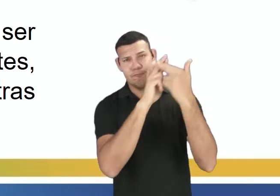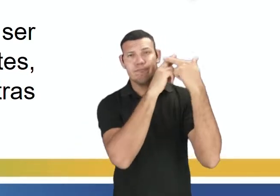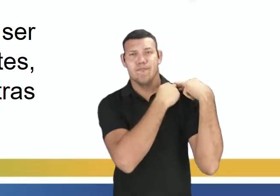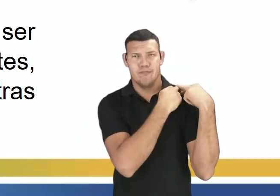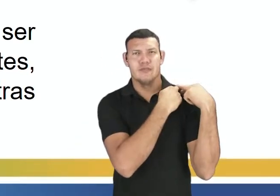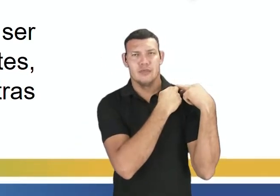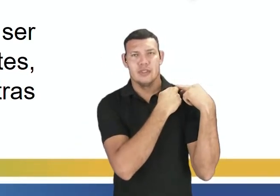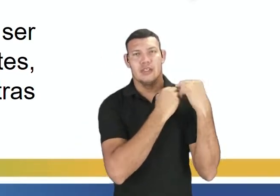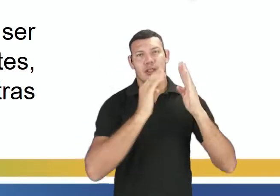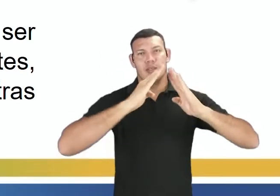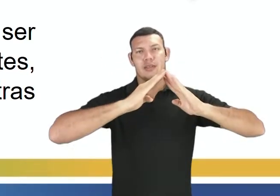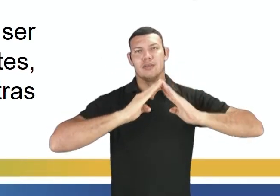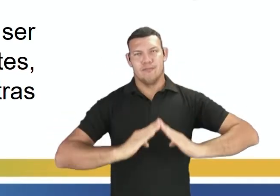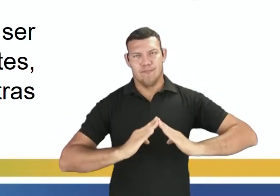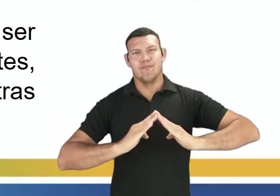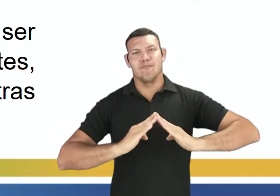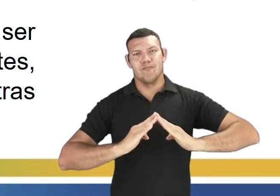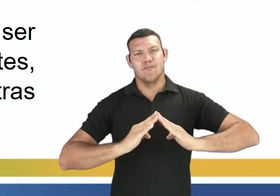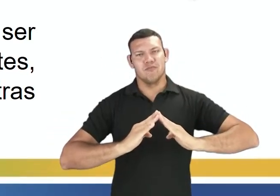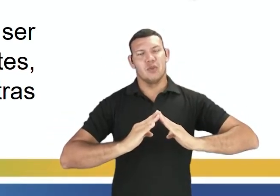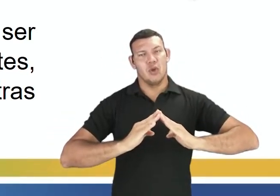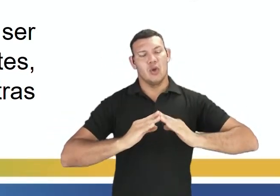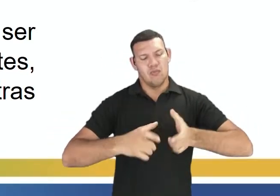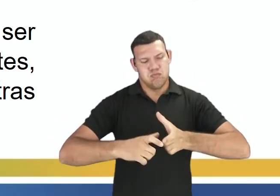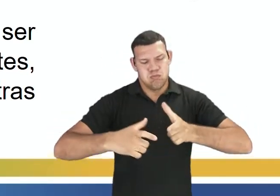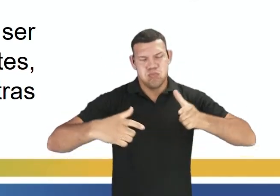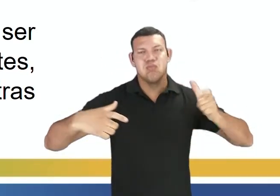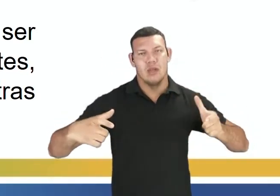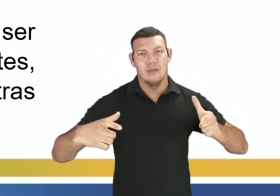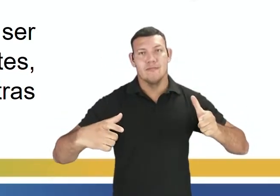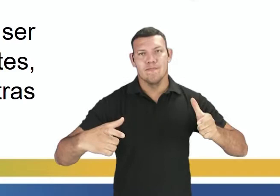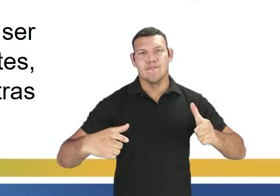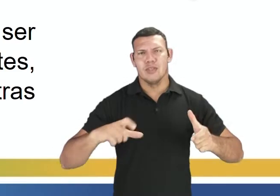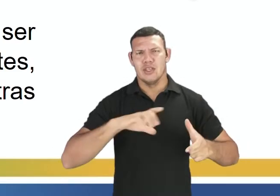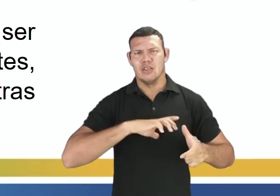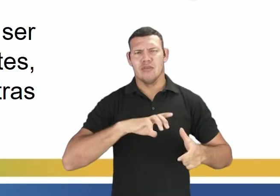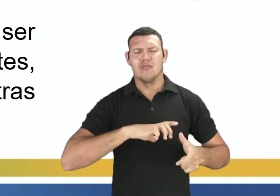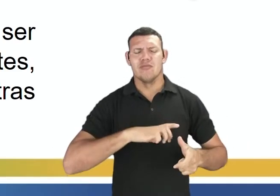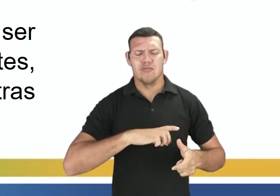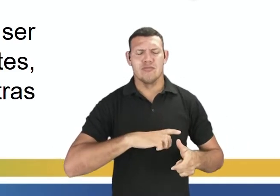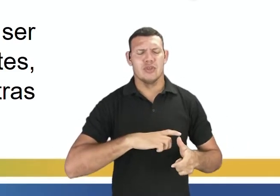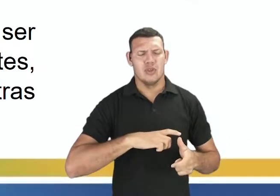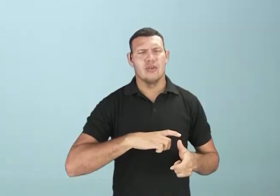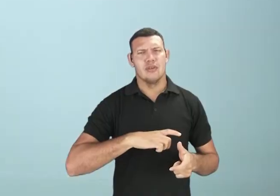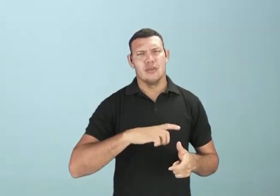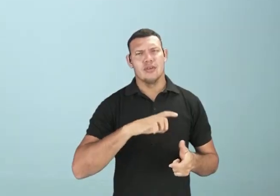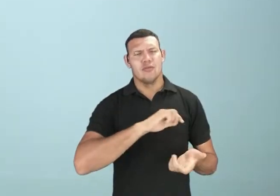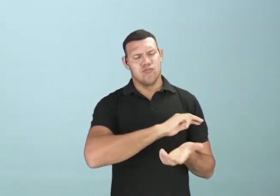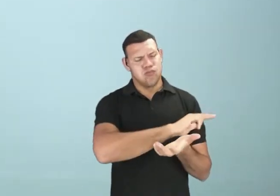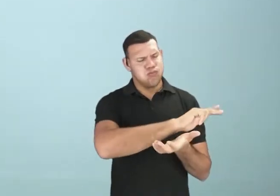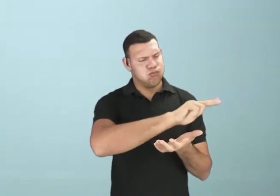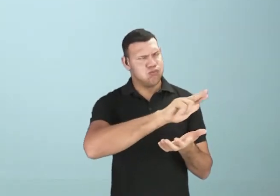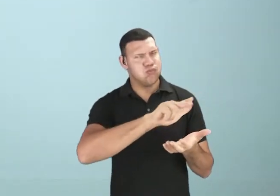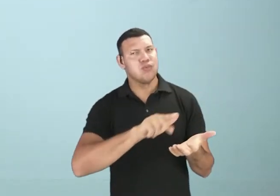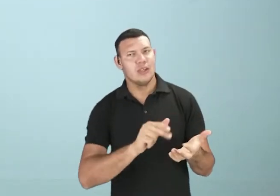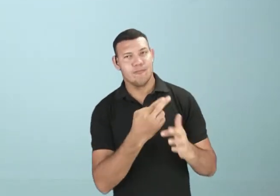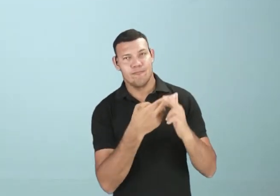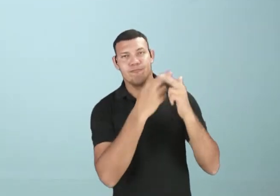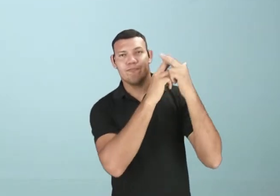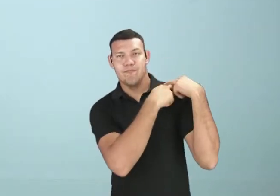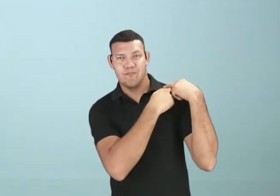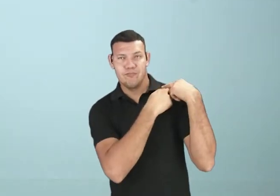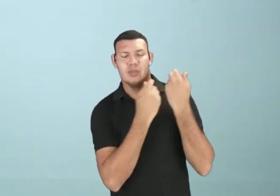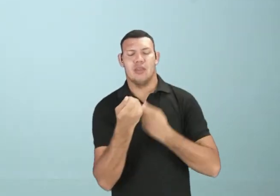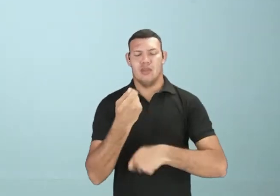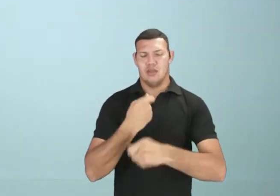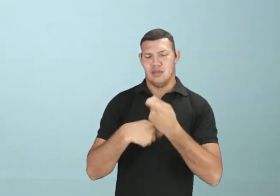residencial ocupe a maior parte do espaço urbano. Então, uma cidade ela tem várias funções. Por exemplo, eu vou dar um exemplo de função